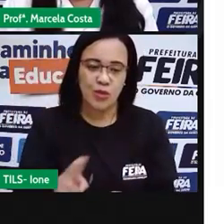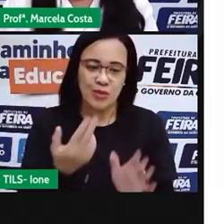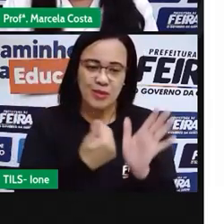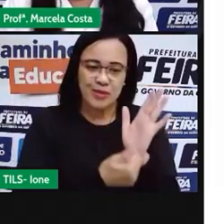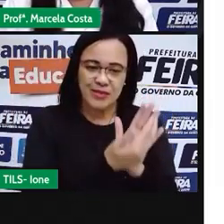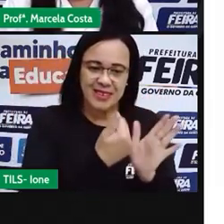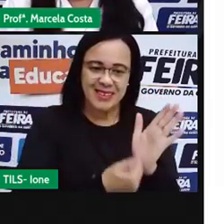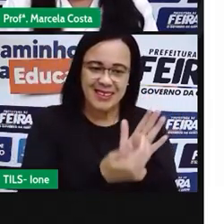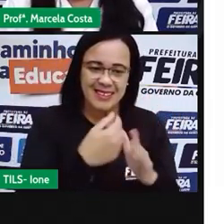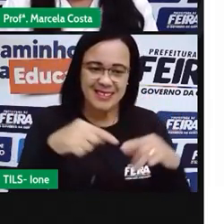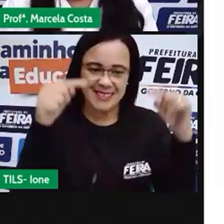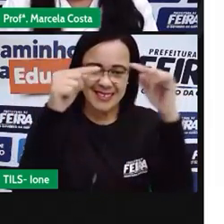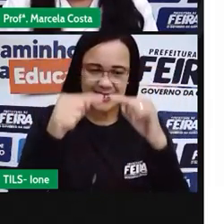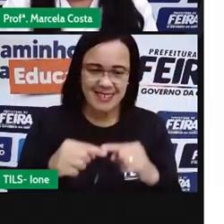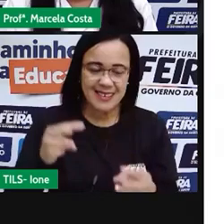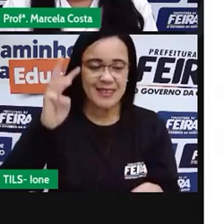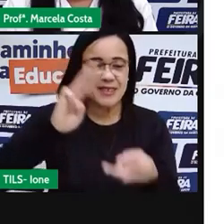época,